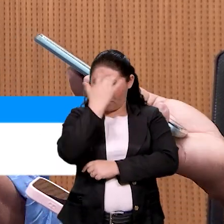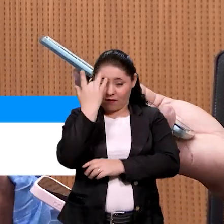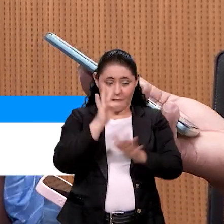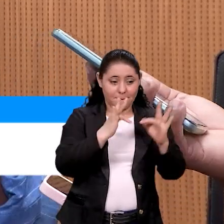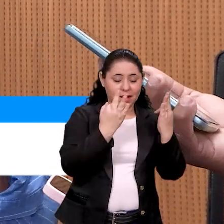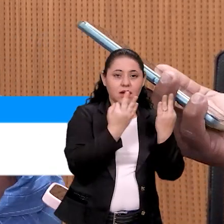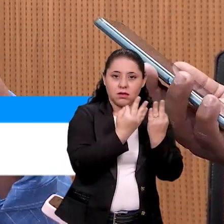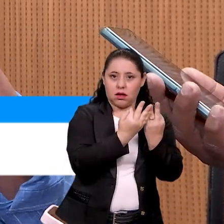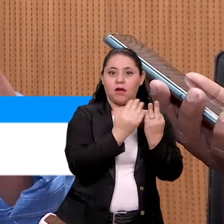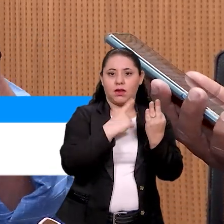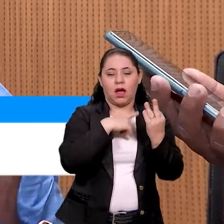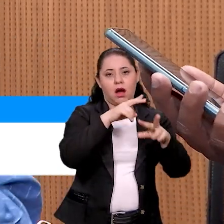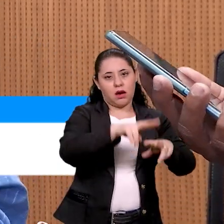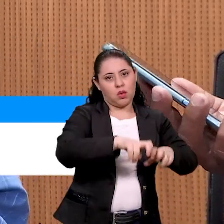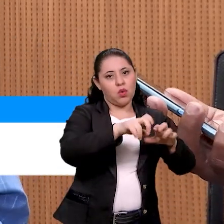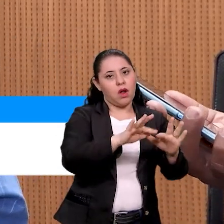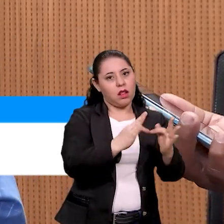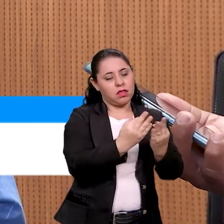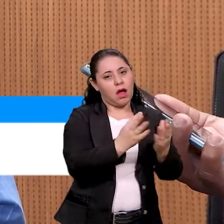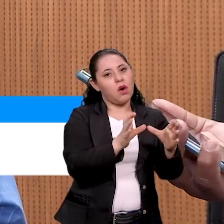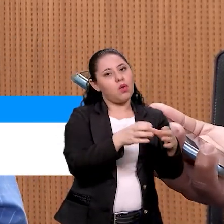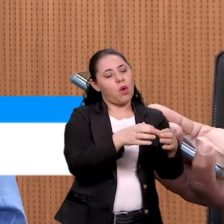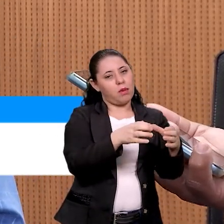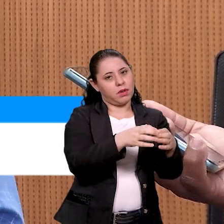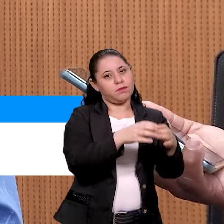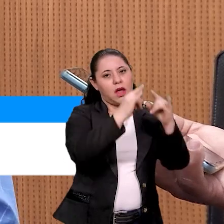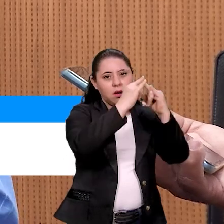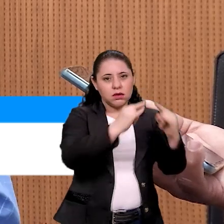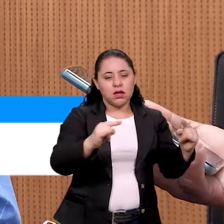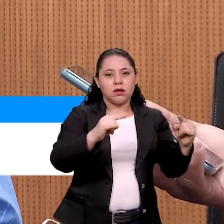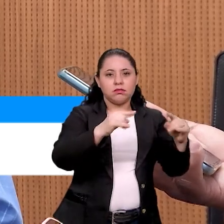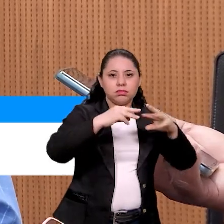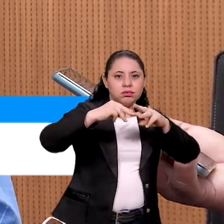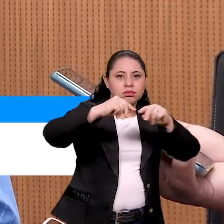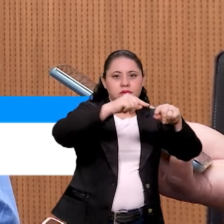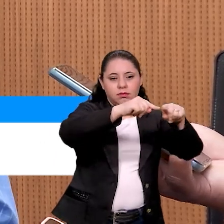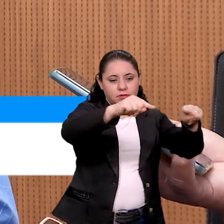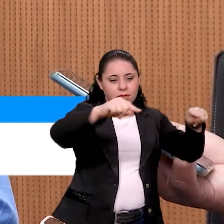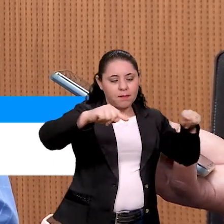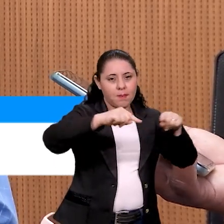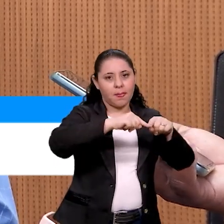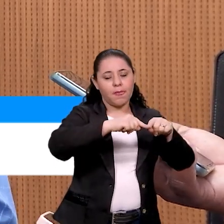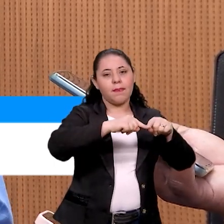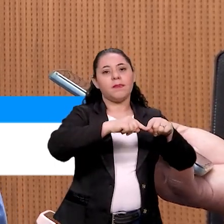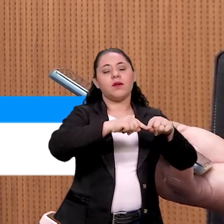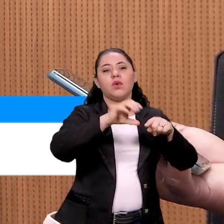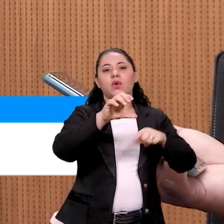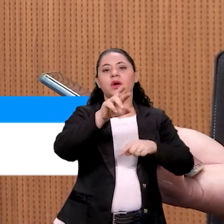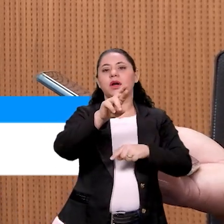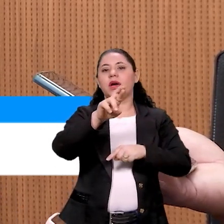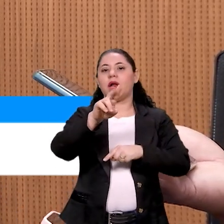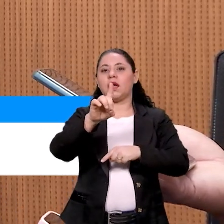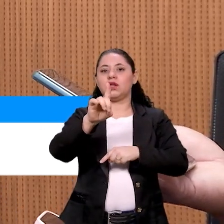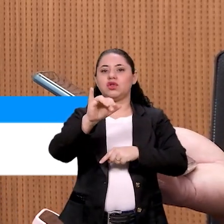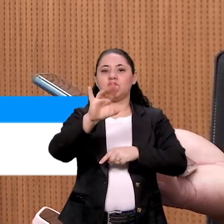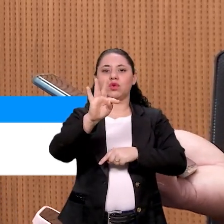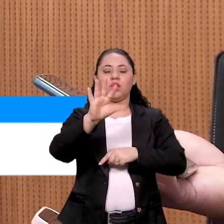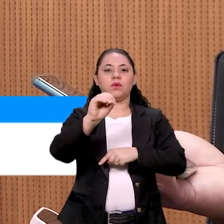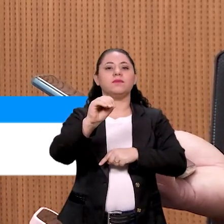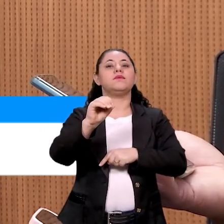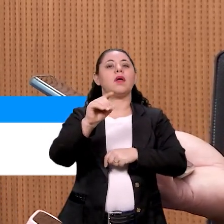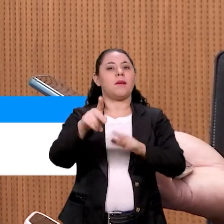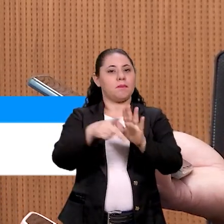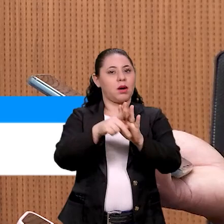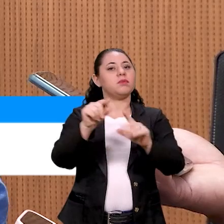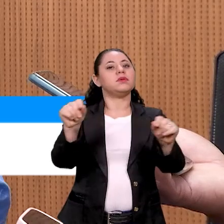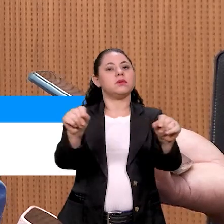entendendo nesse conjunto da chamada agricultura familiar, os assentados da reforma agrária, os assentados do crédito fundiário,